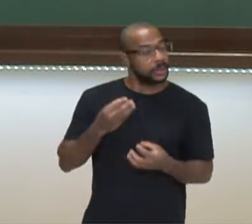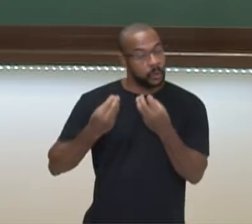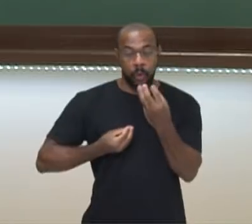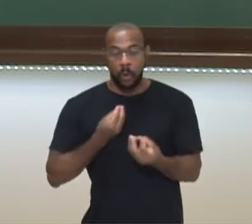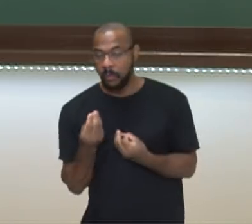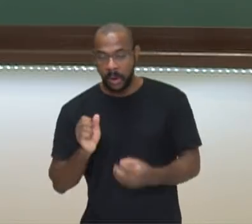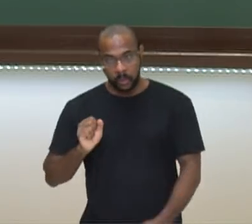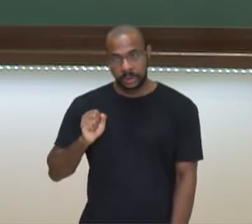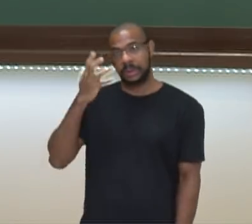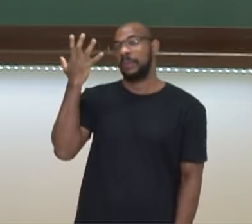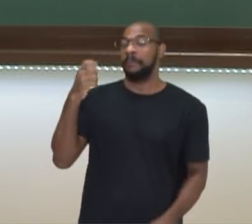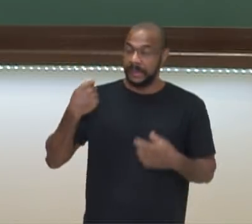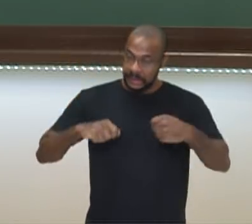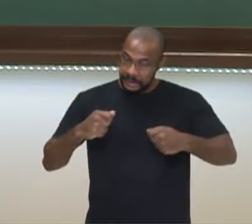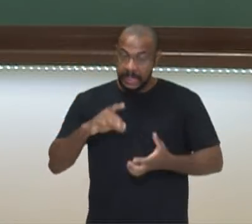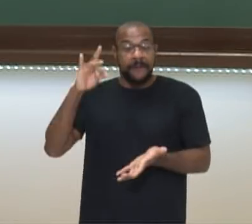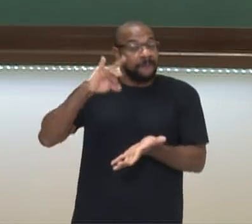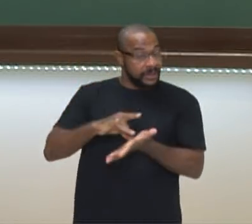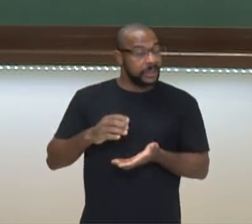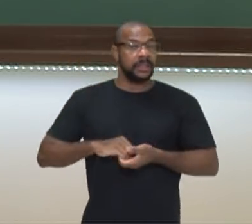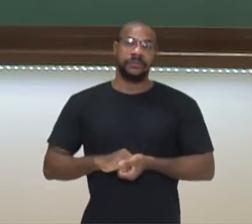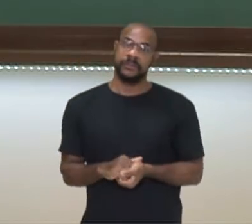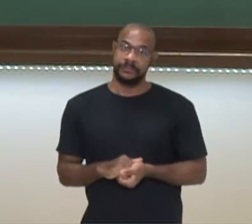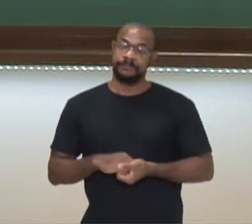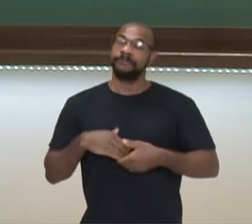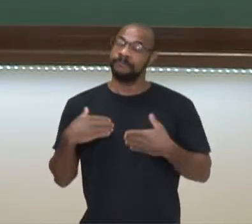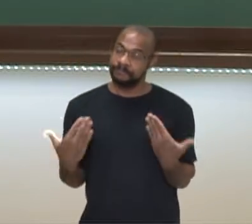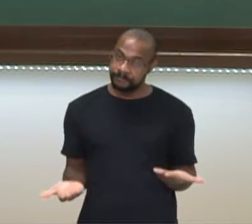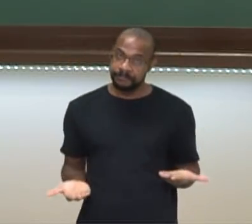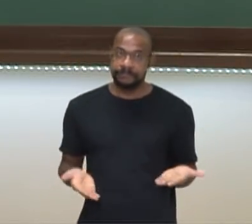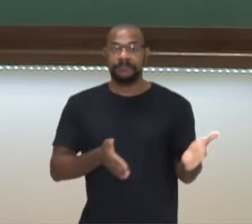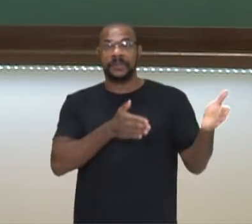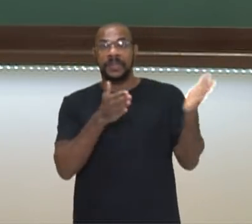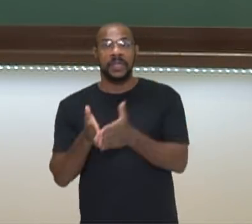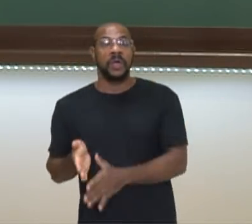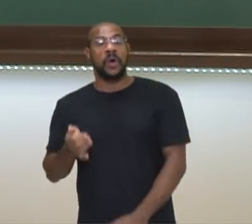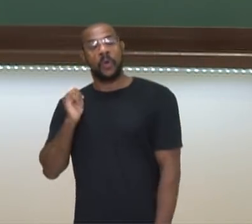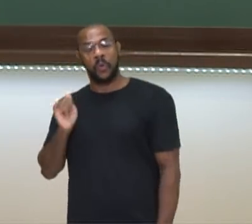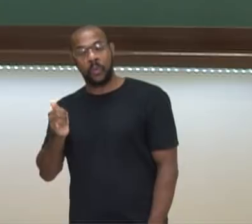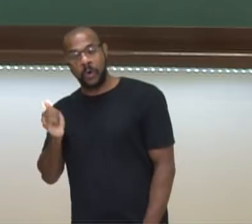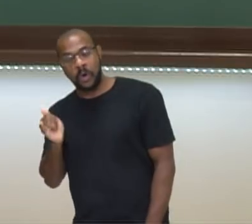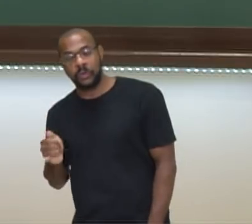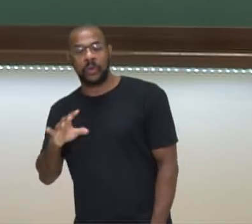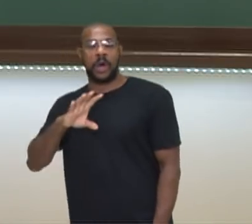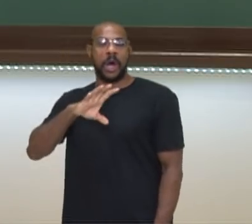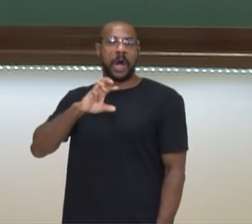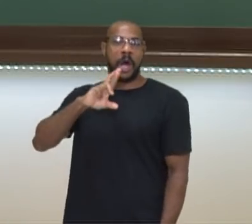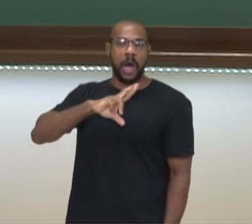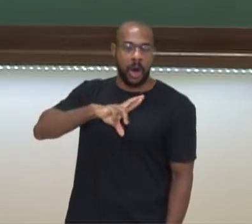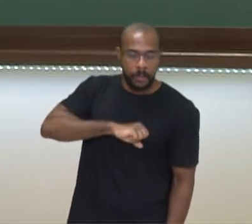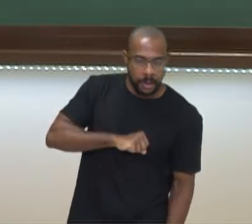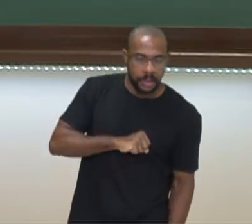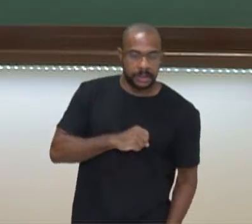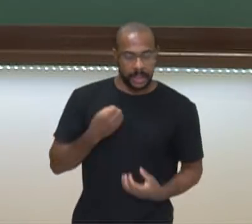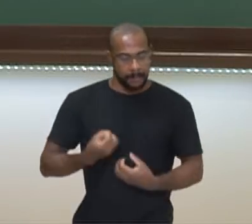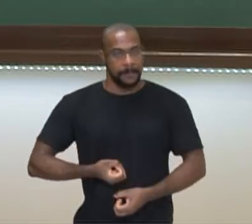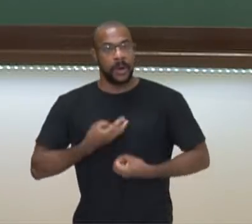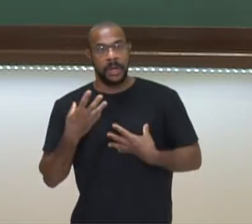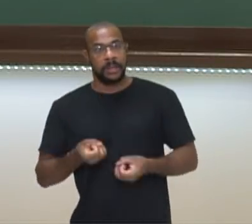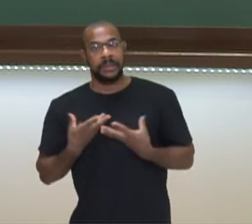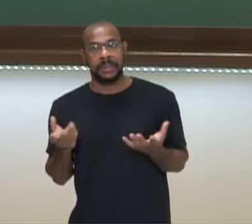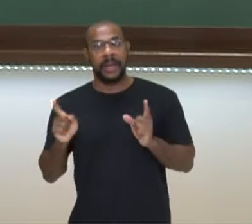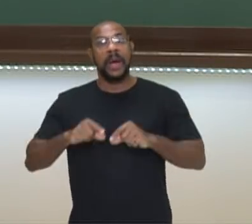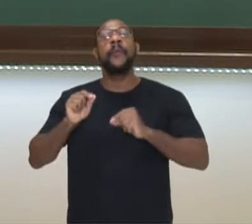tudo tem que ser verdade, senão perde credibilidade. O conto, o romance, a poesia não, é